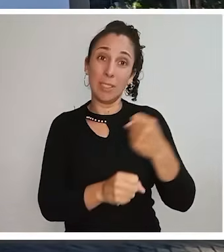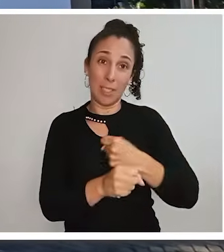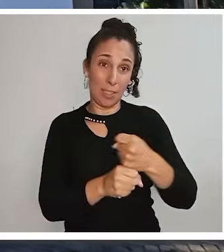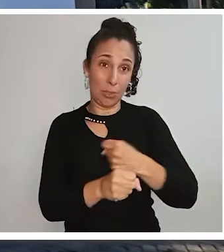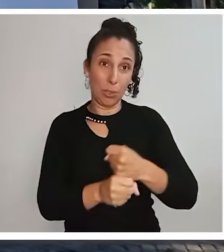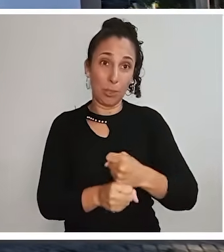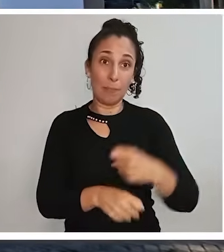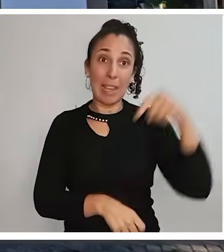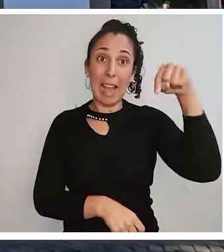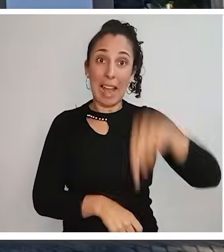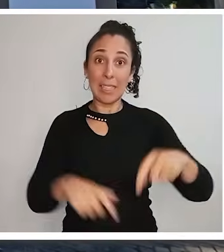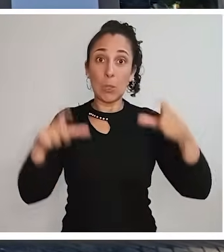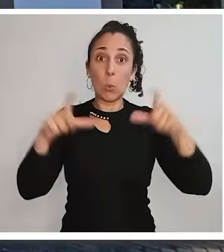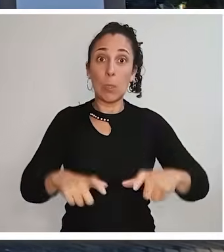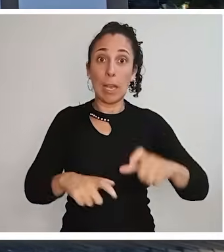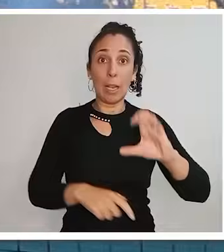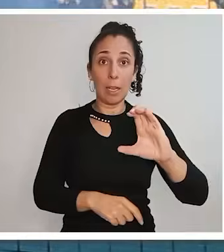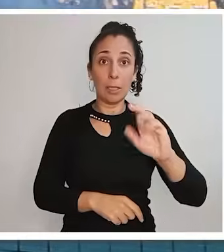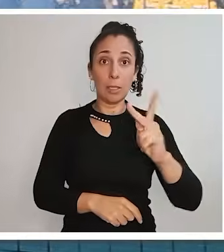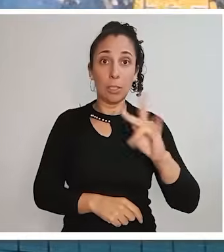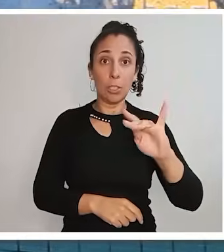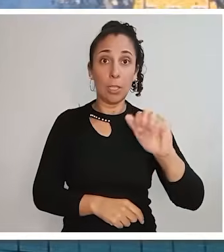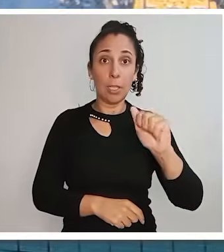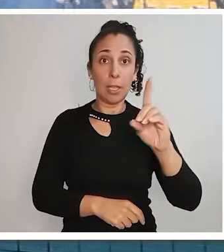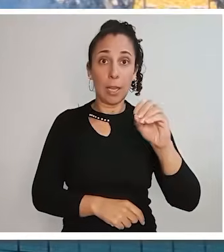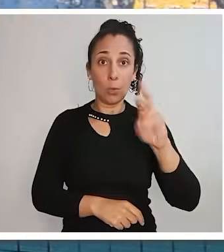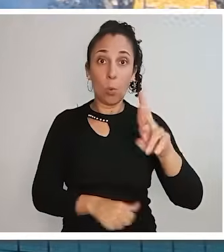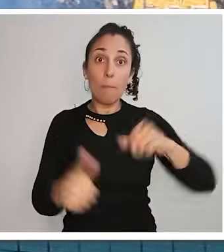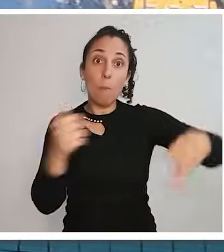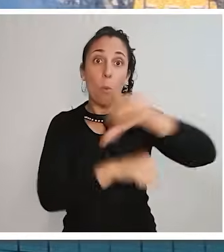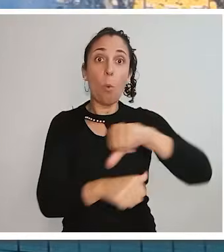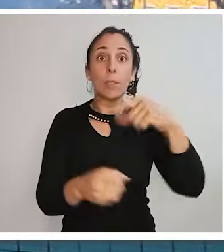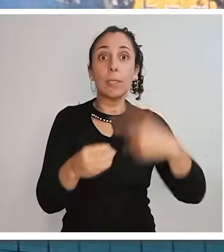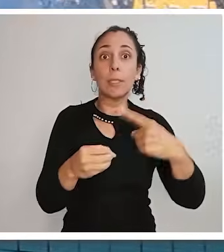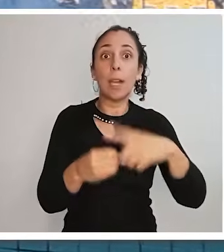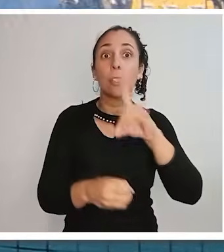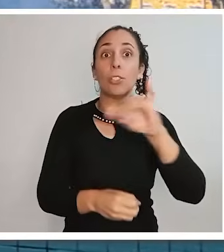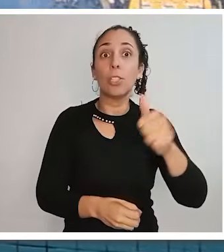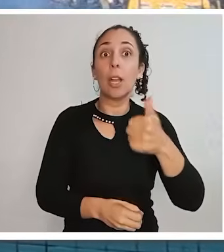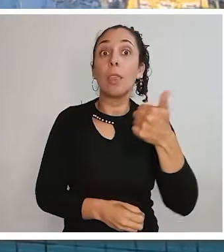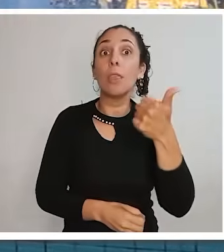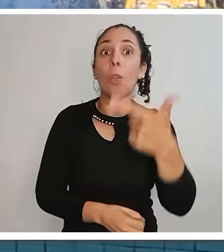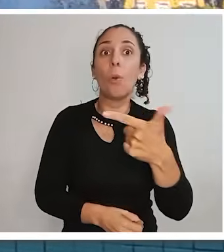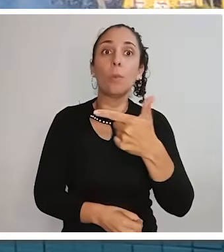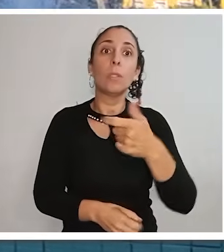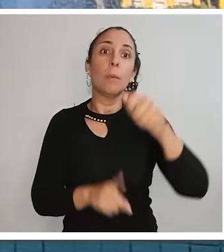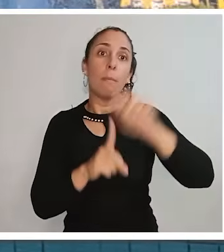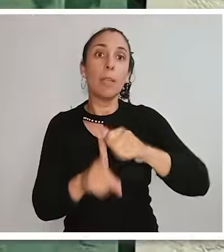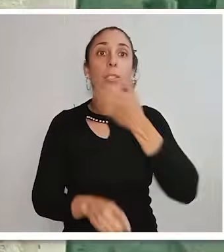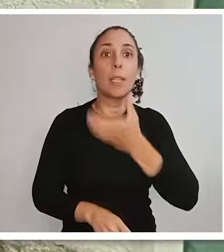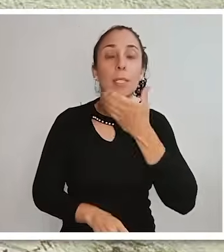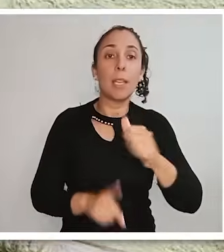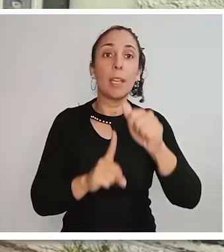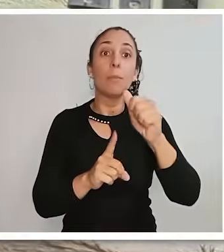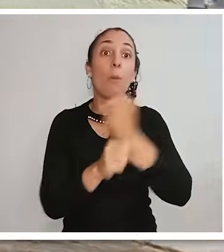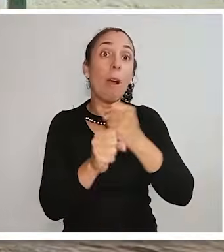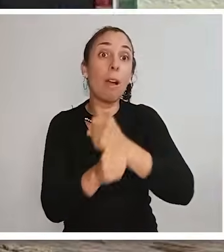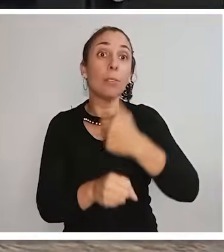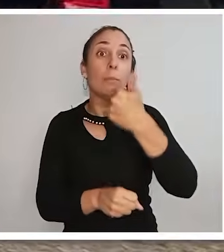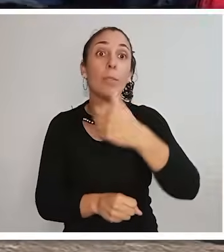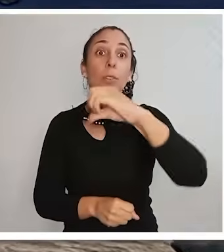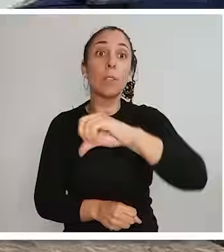anos. Agora, Chiador só ia se tornar município bem mais tarde, 89 anos depois, ou seja, no